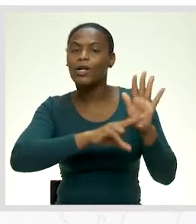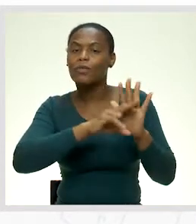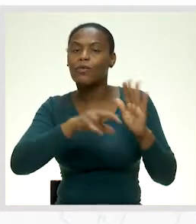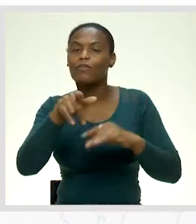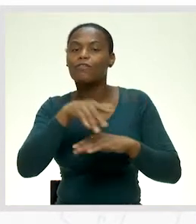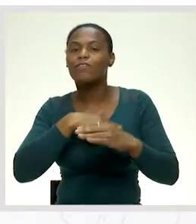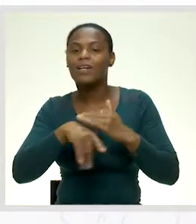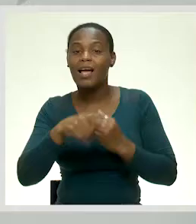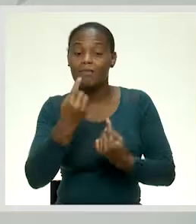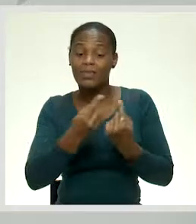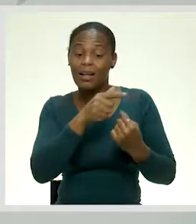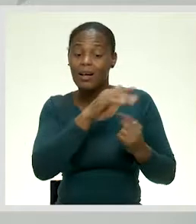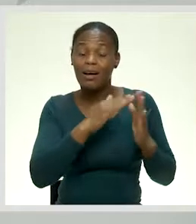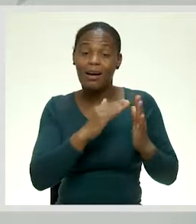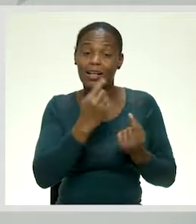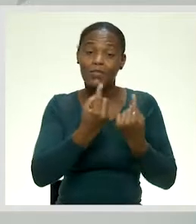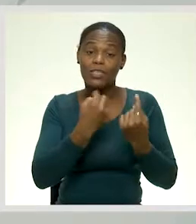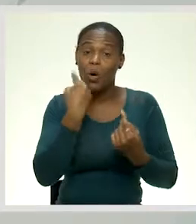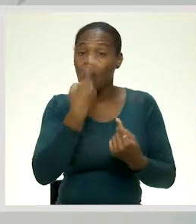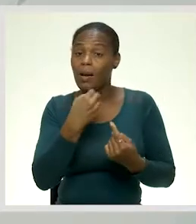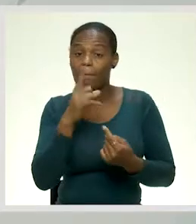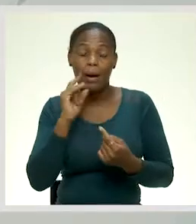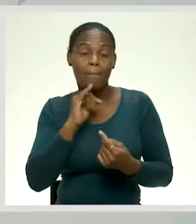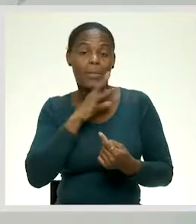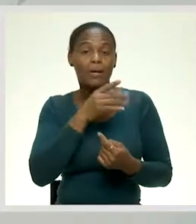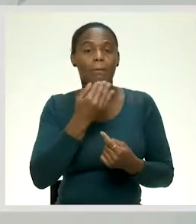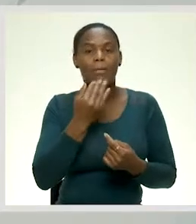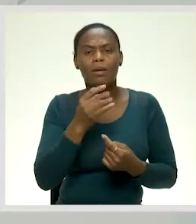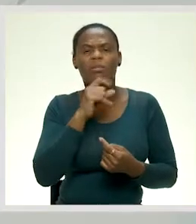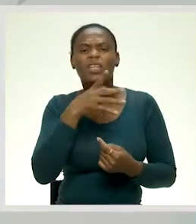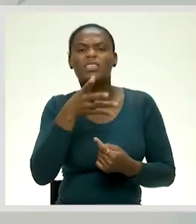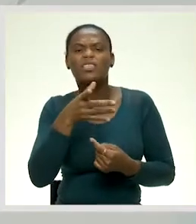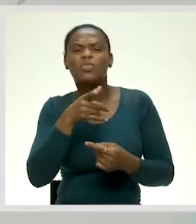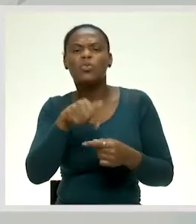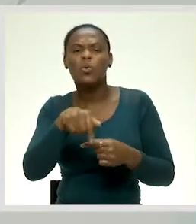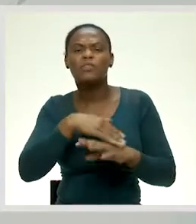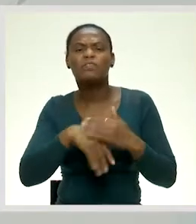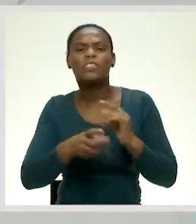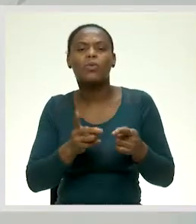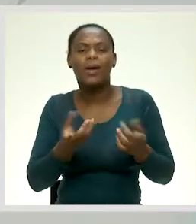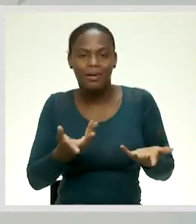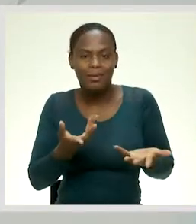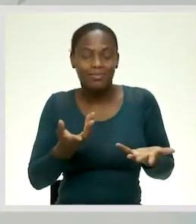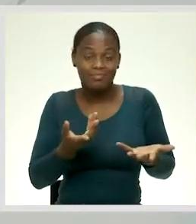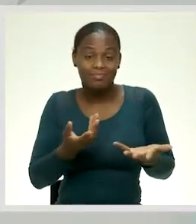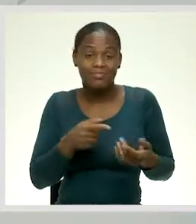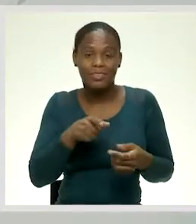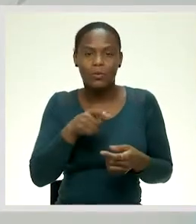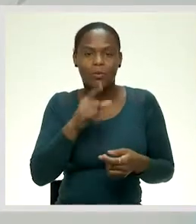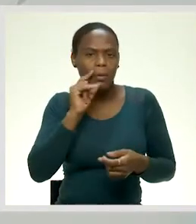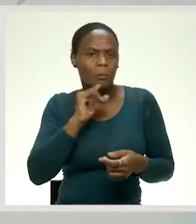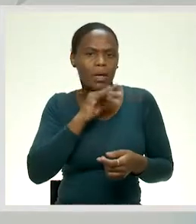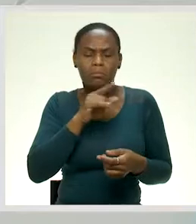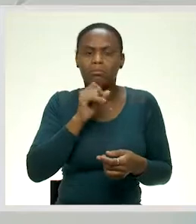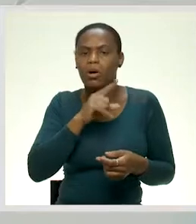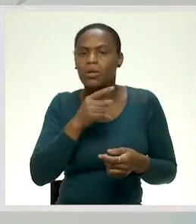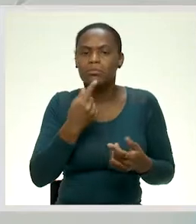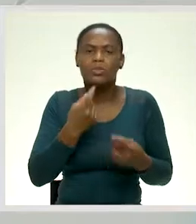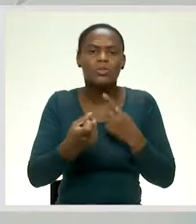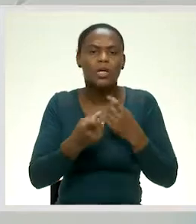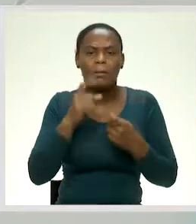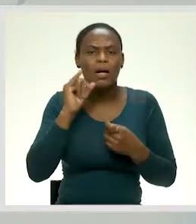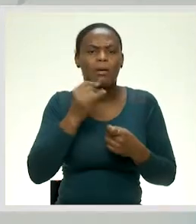casa oralmente, os pais podem dizer: o que é que você fez hoje? O pai pode perguntar ao filho: e na